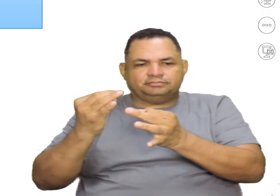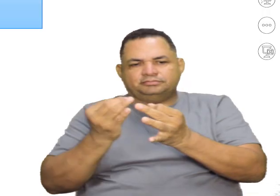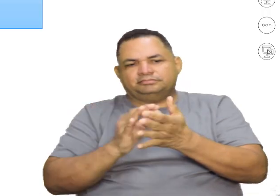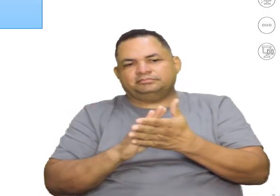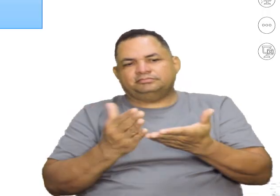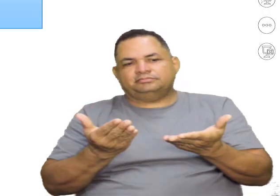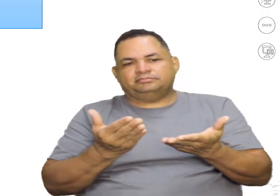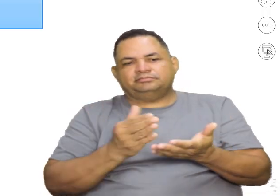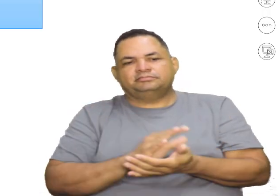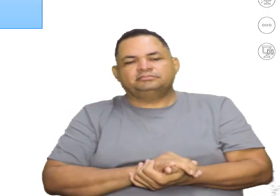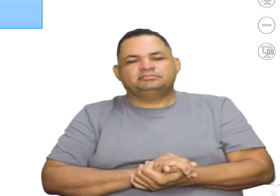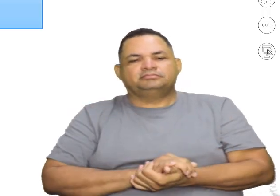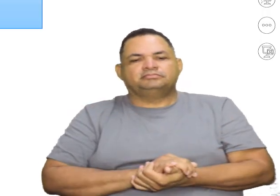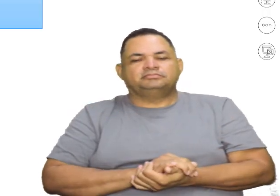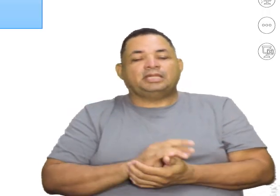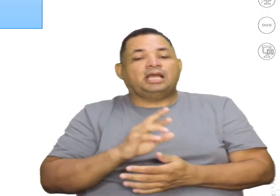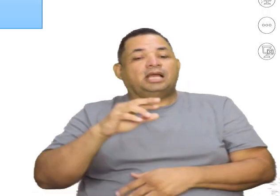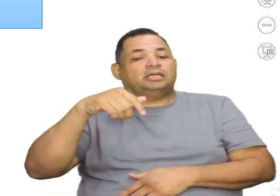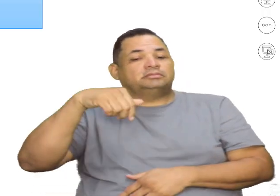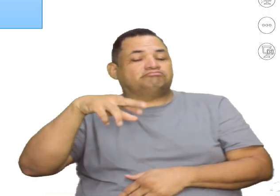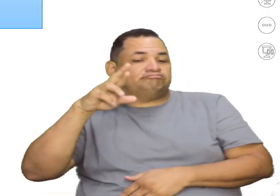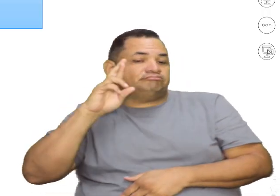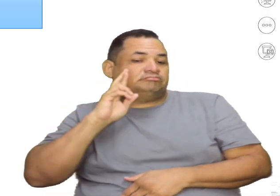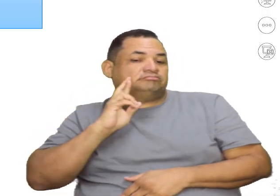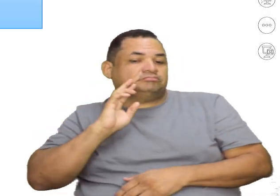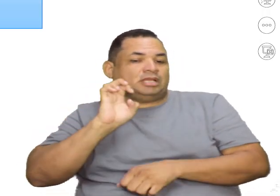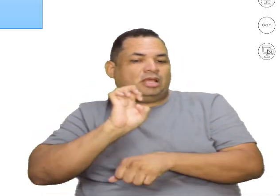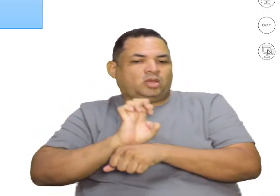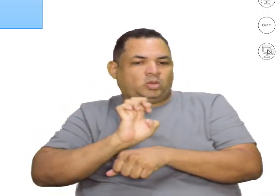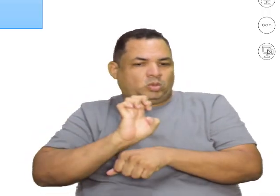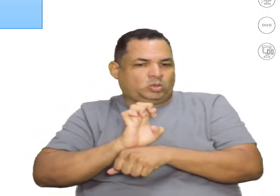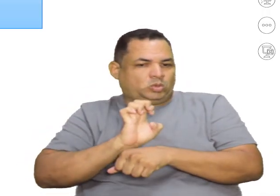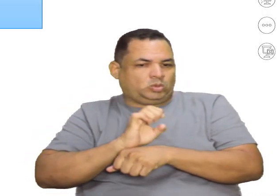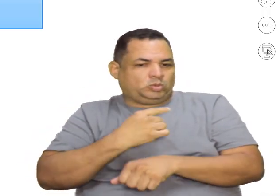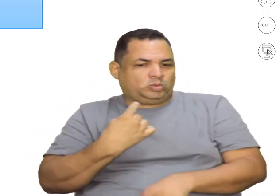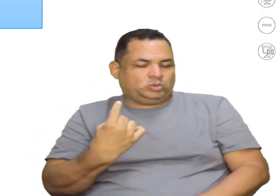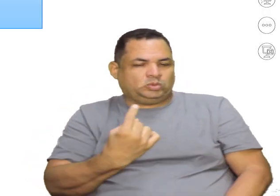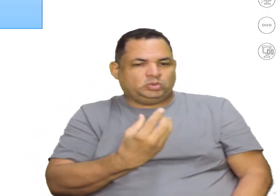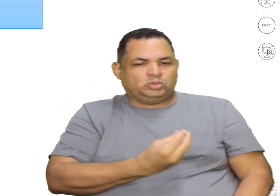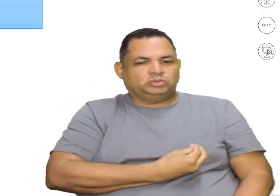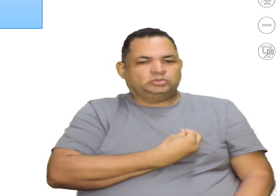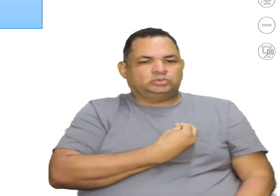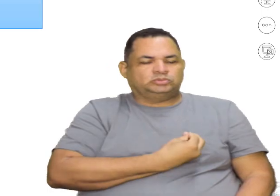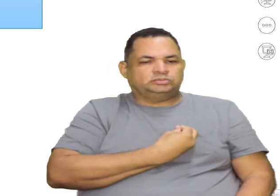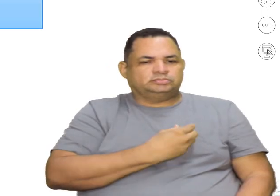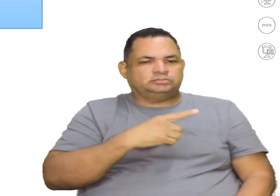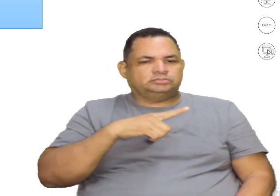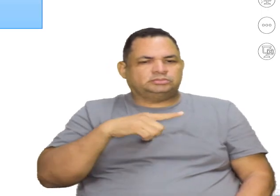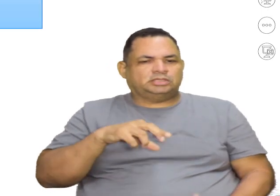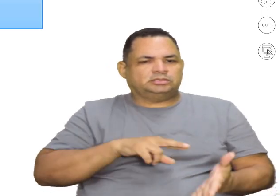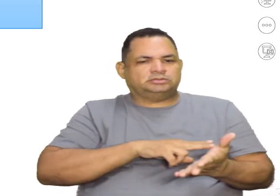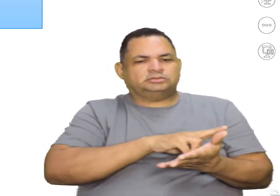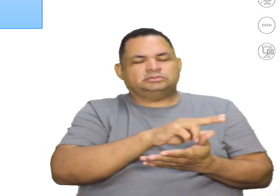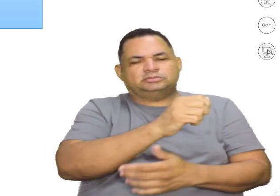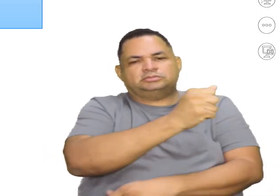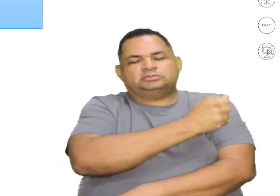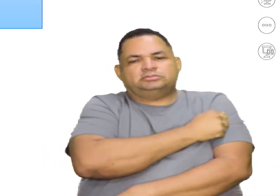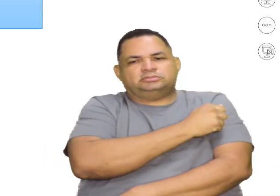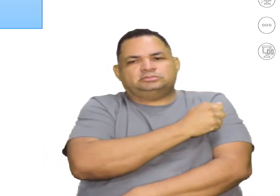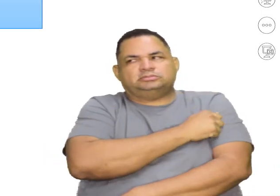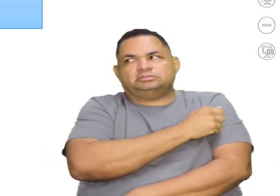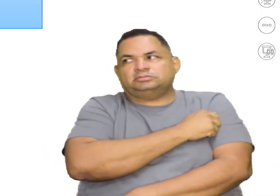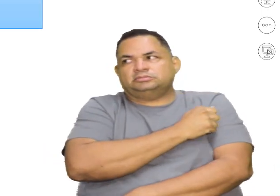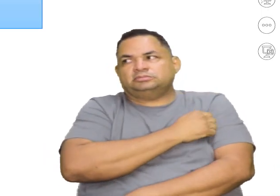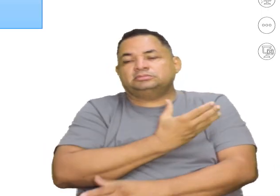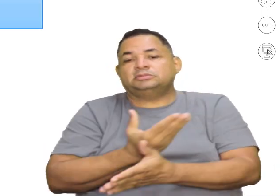populações tradicionais de Rondônia, do estado de Rondônia, que é o estado que nós moramos, onde tem muitos alunos nossos